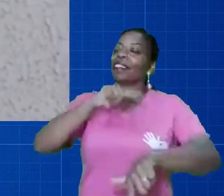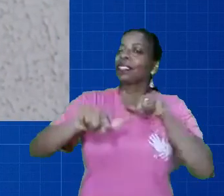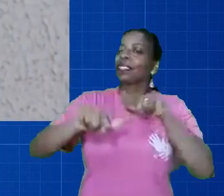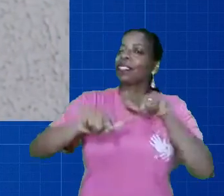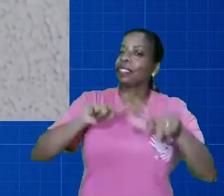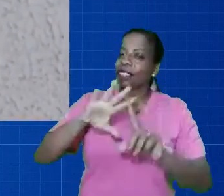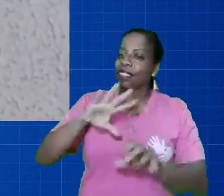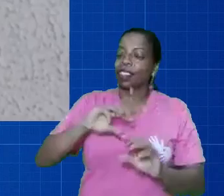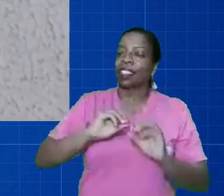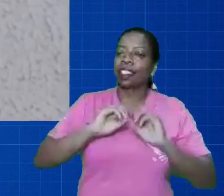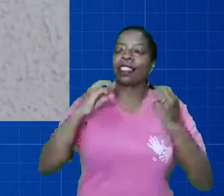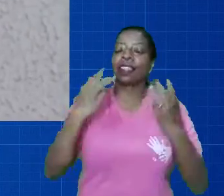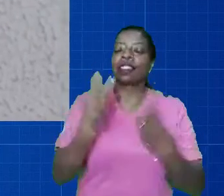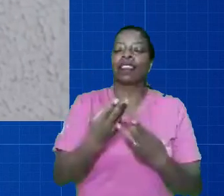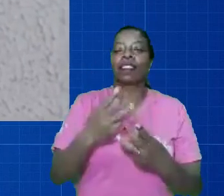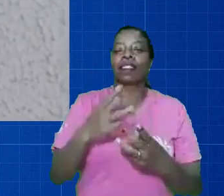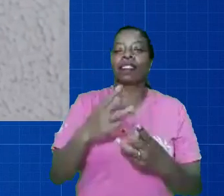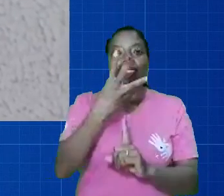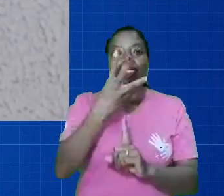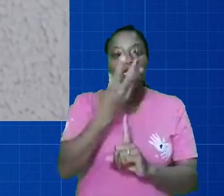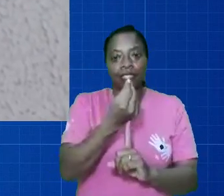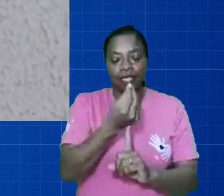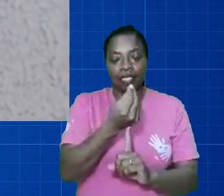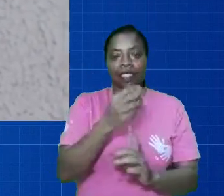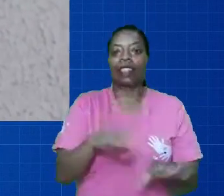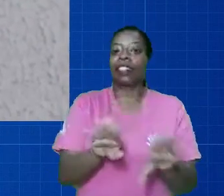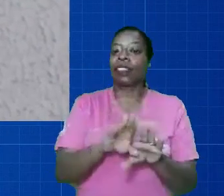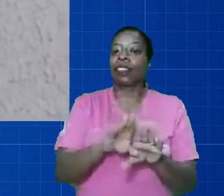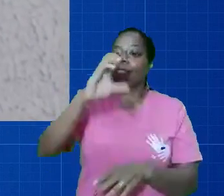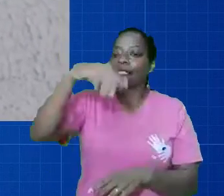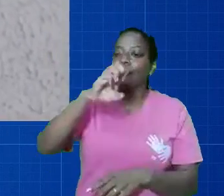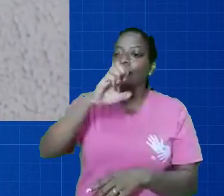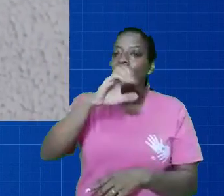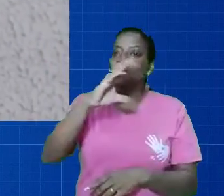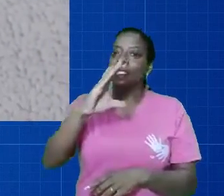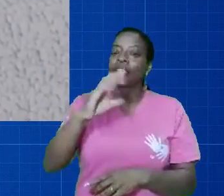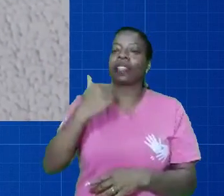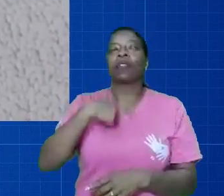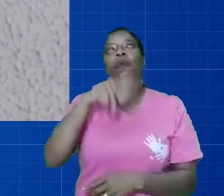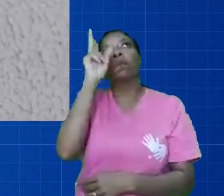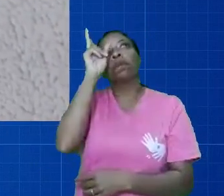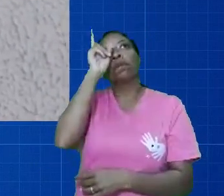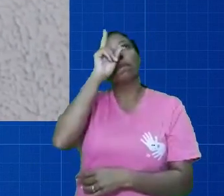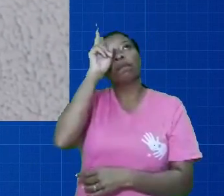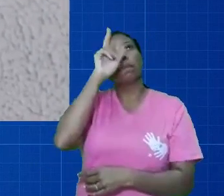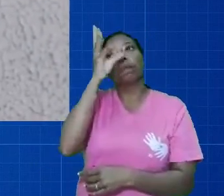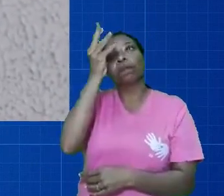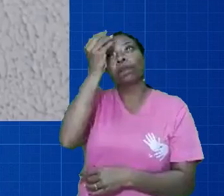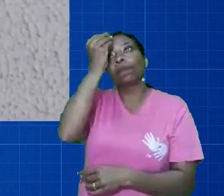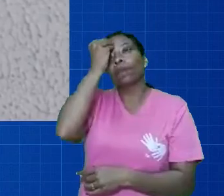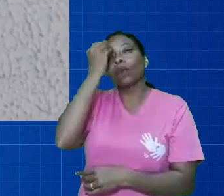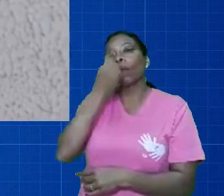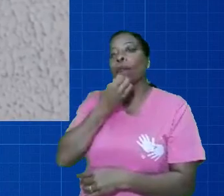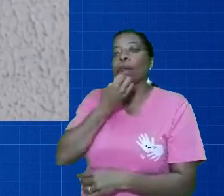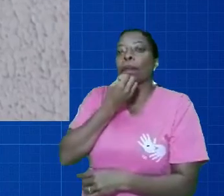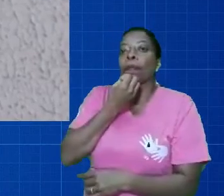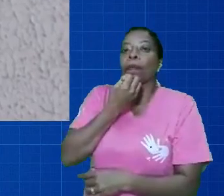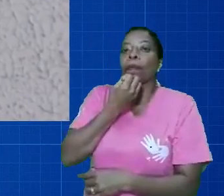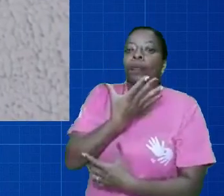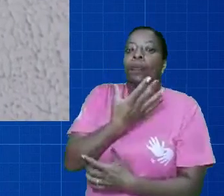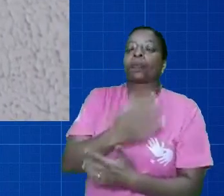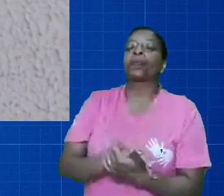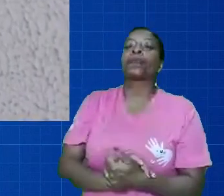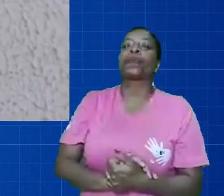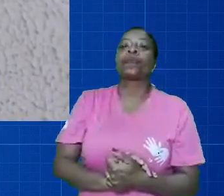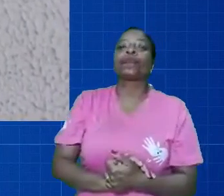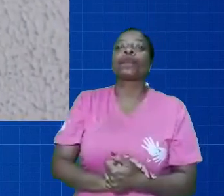uma memória muito boa dessa época, é que os alunos neurodiversos,